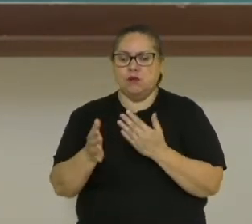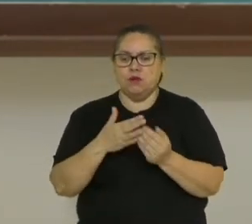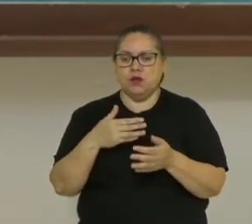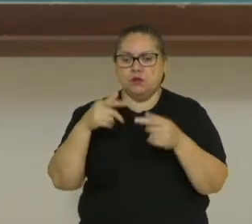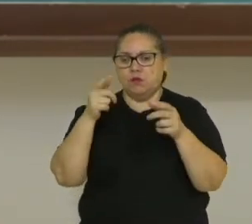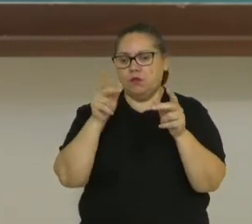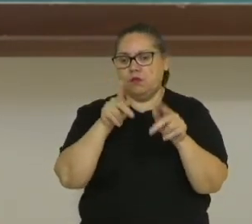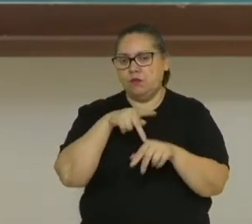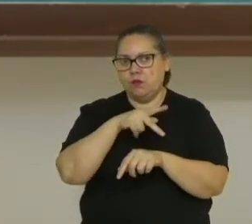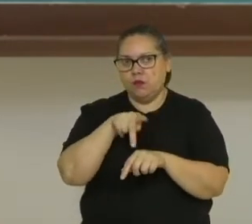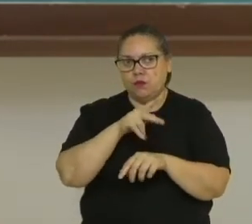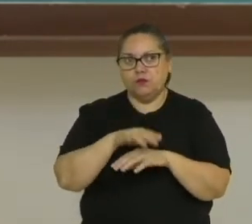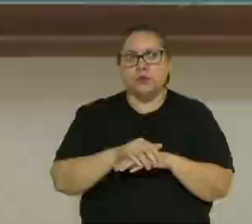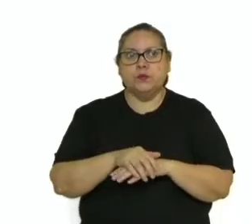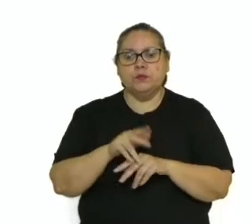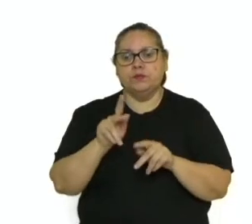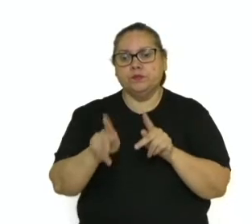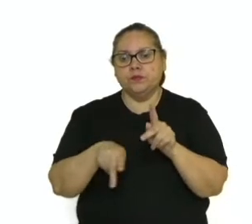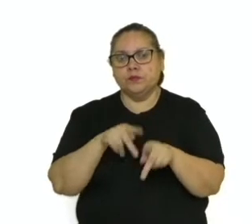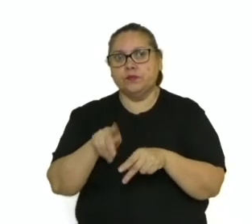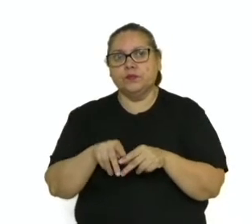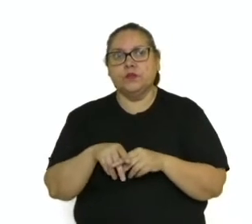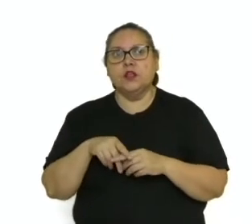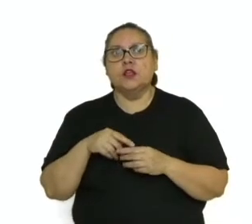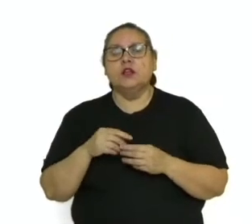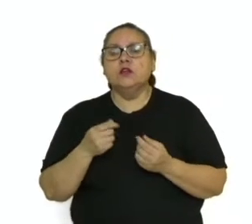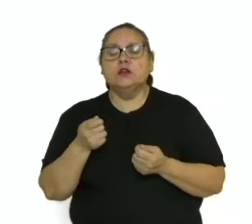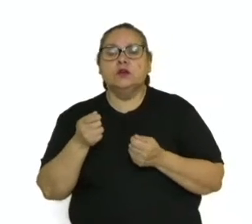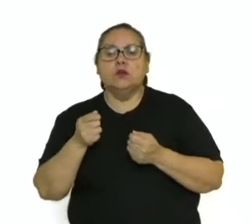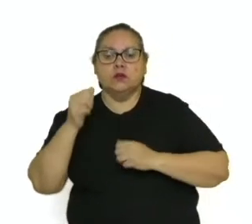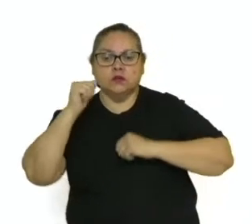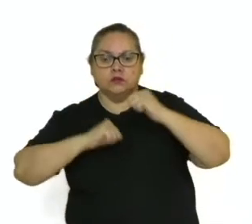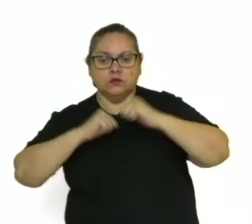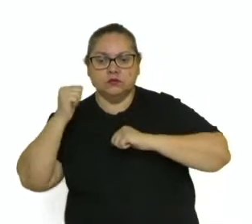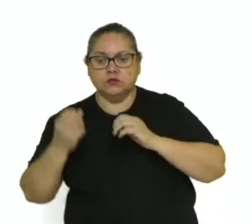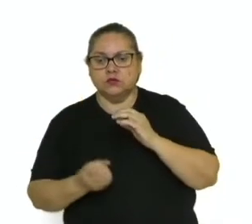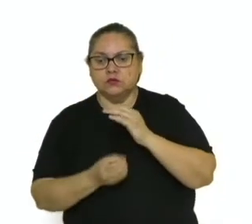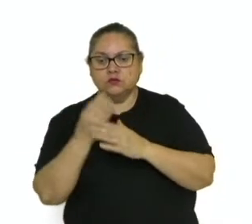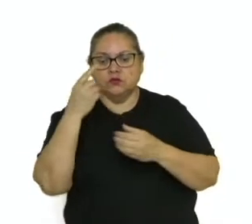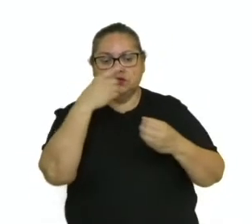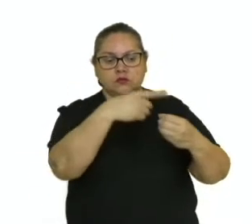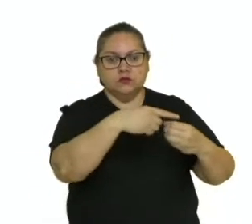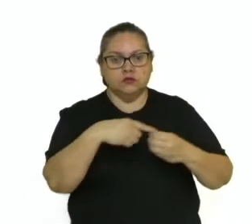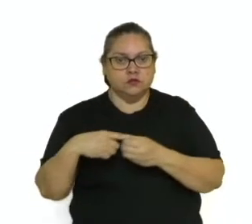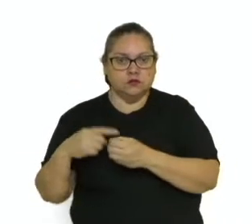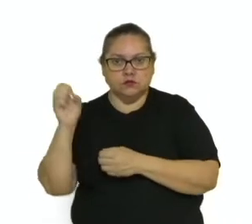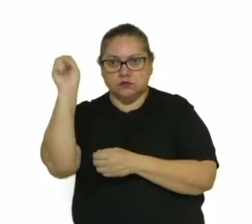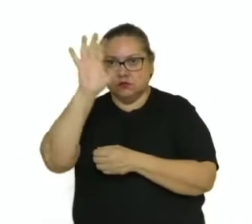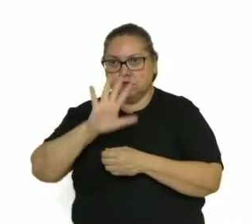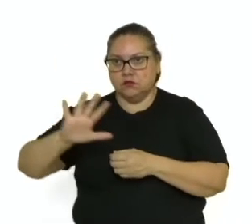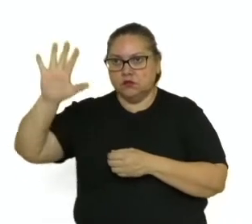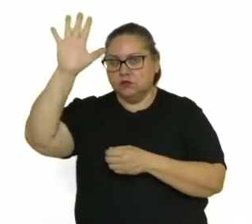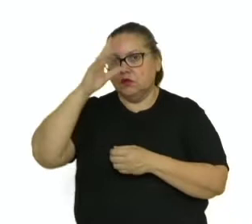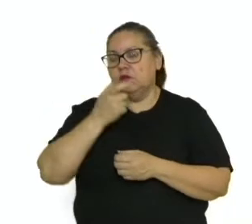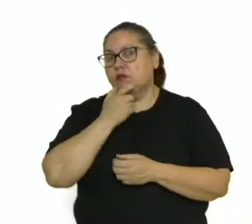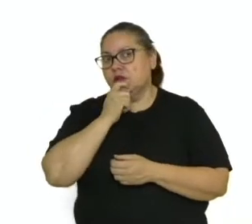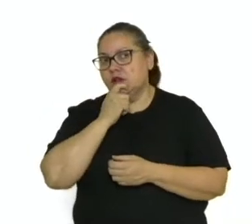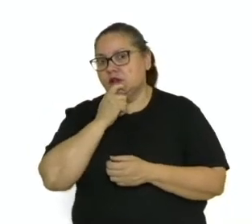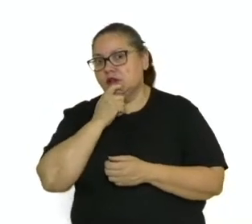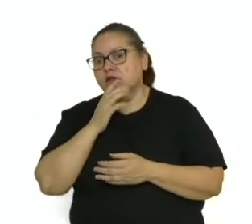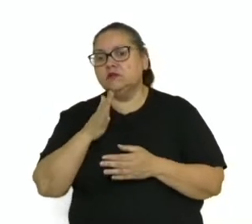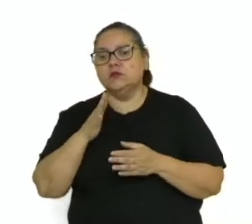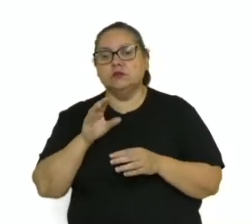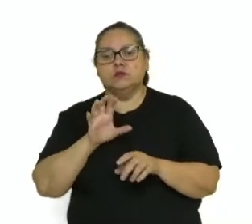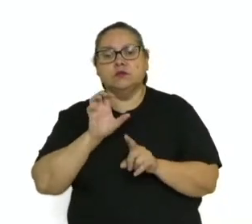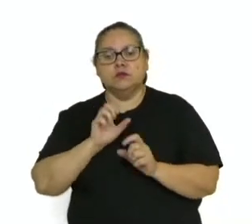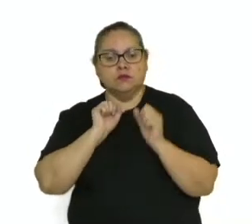povo. Bem, com a indústria surgem as cidades. A Europa, em especial a Inglaterra, exerceram um grande